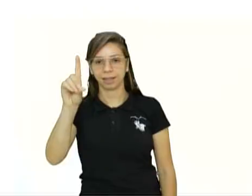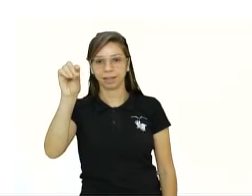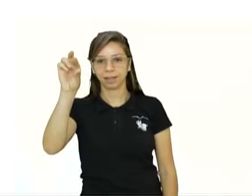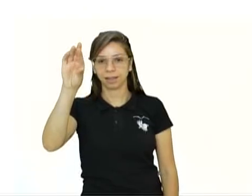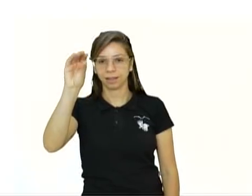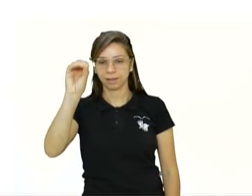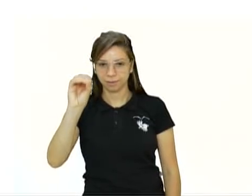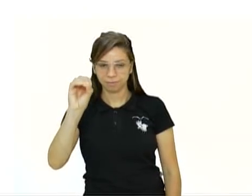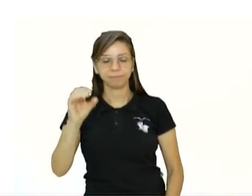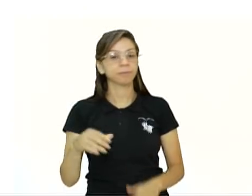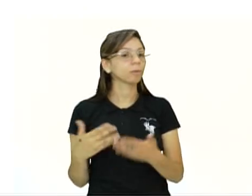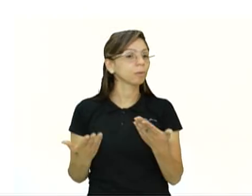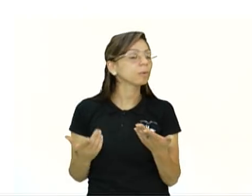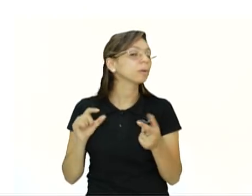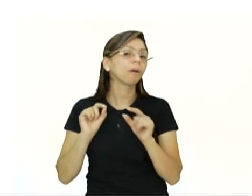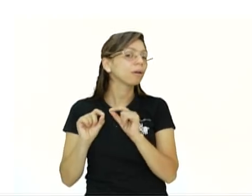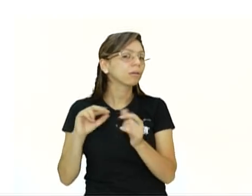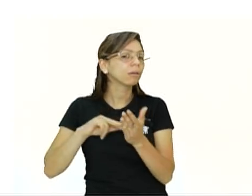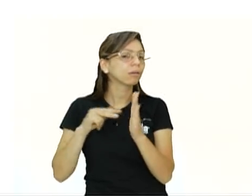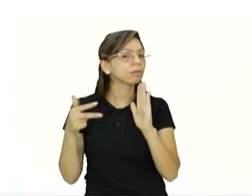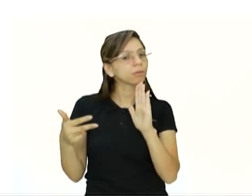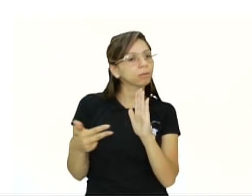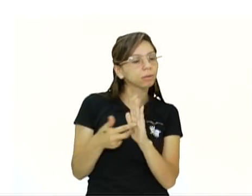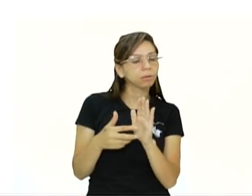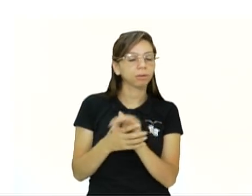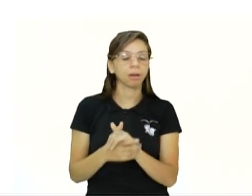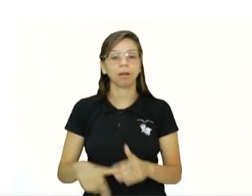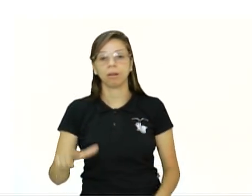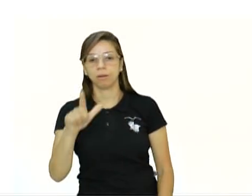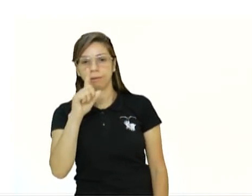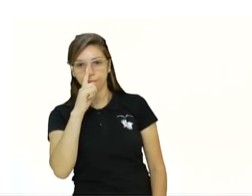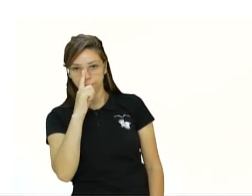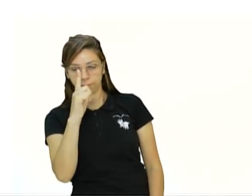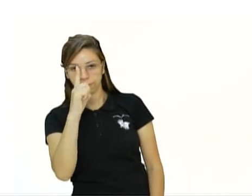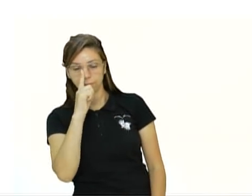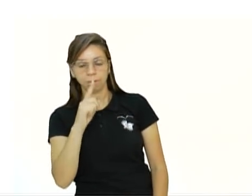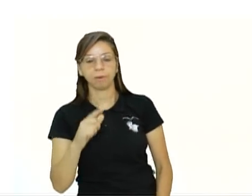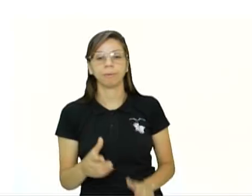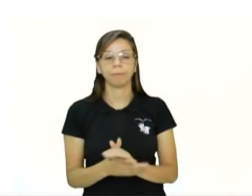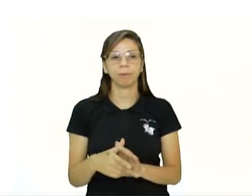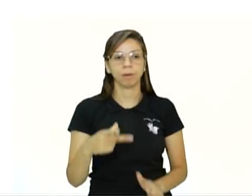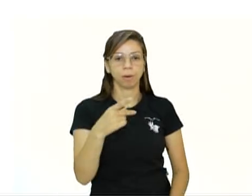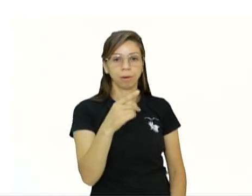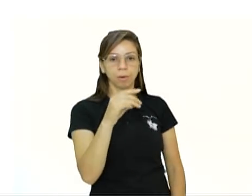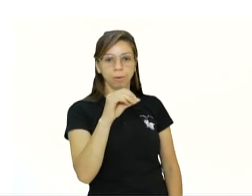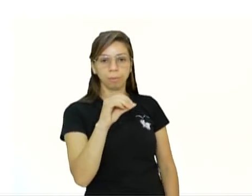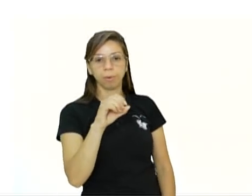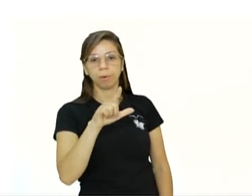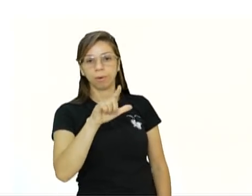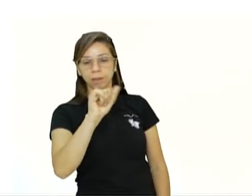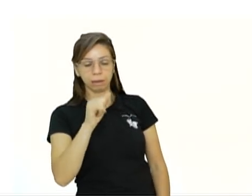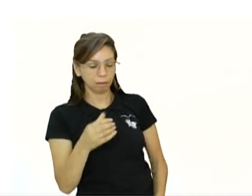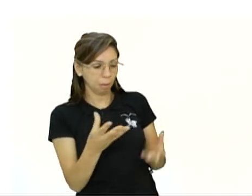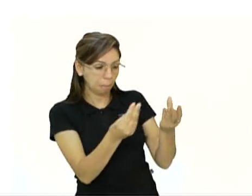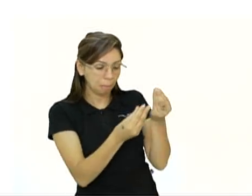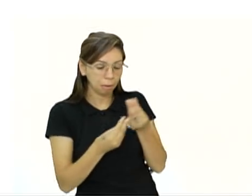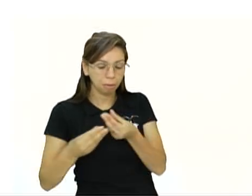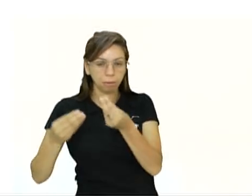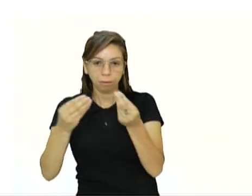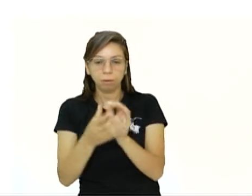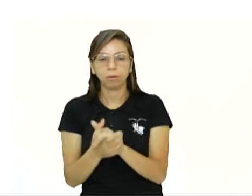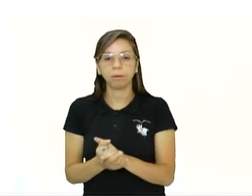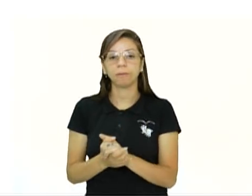prof falou. O que é o poliedro? Ela vem do latim poli, que são muitos, e edro, que são faces. Então, são figuras